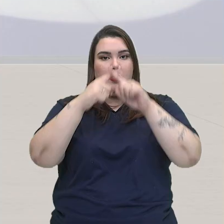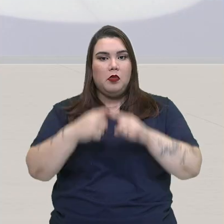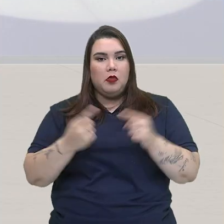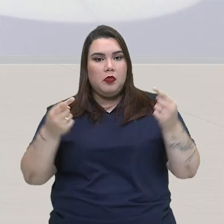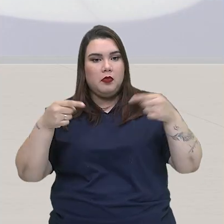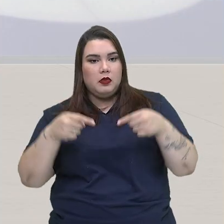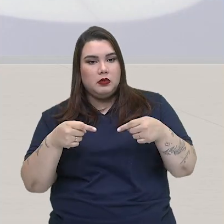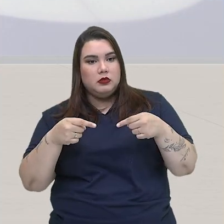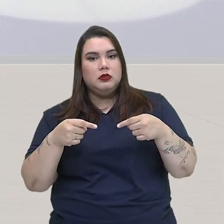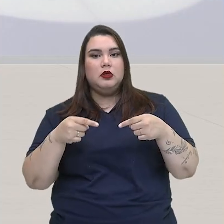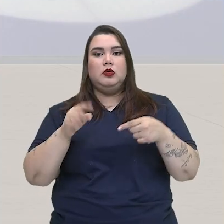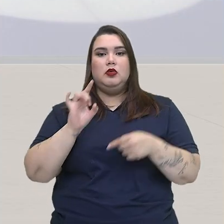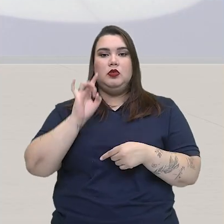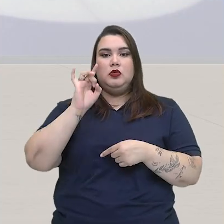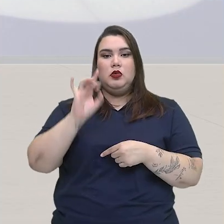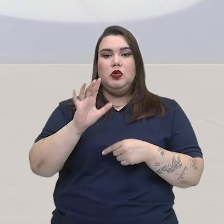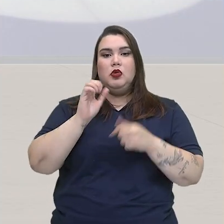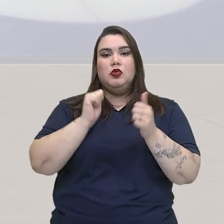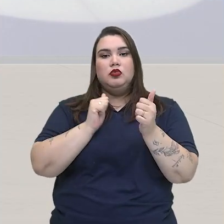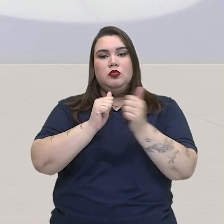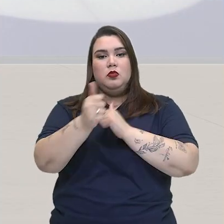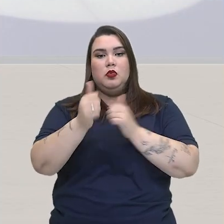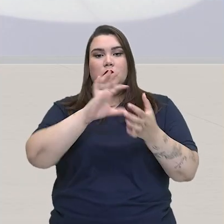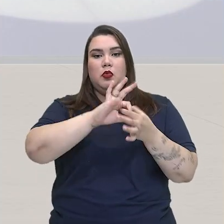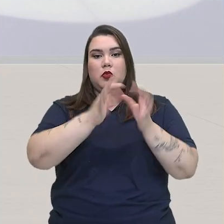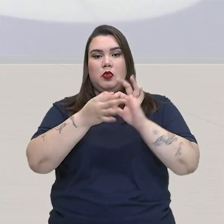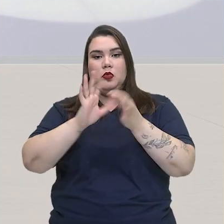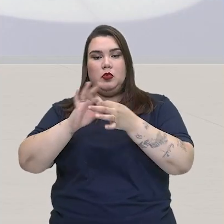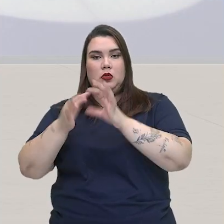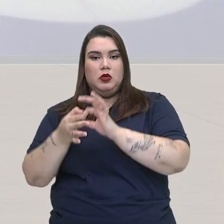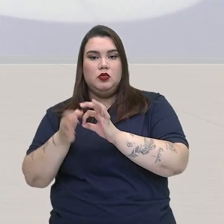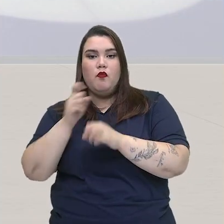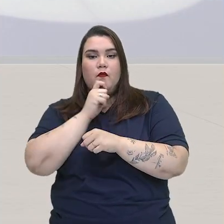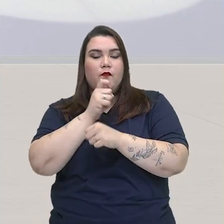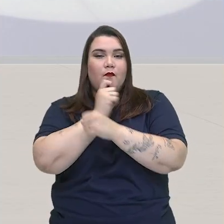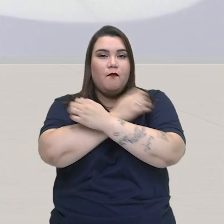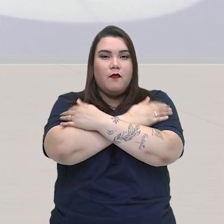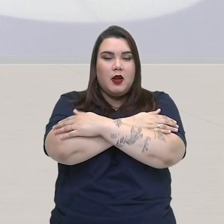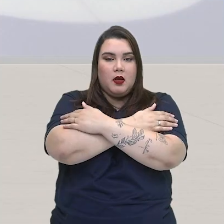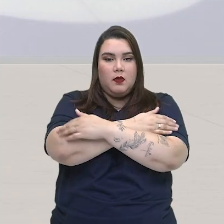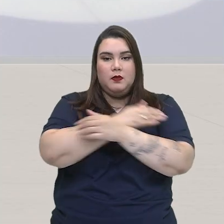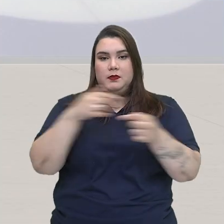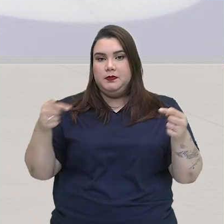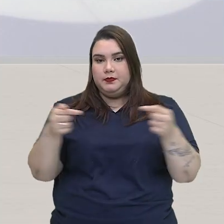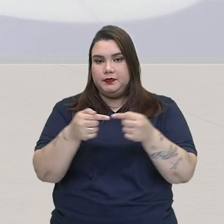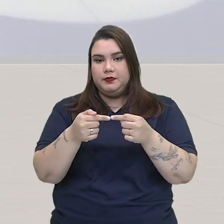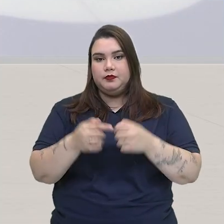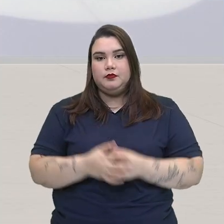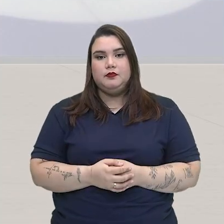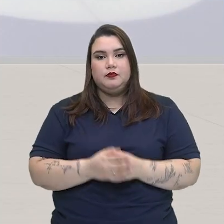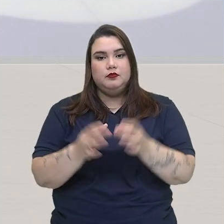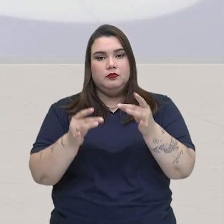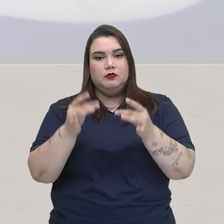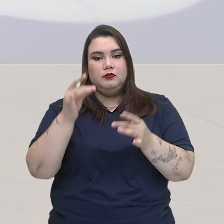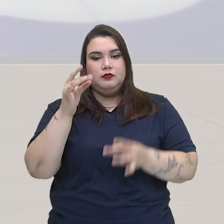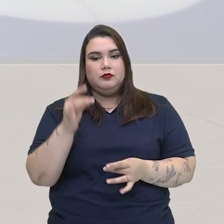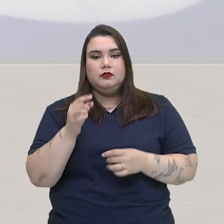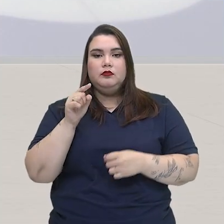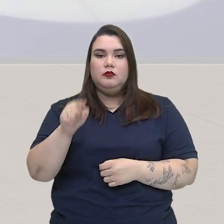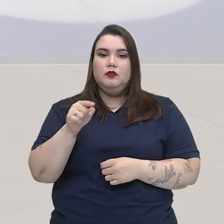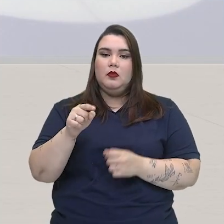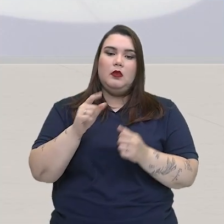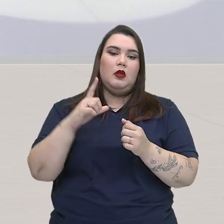Jogos Olímpicos de Inverno, tá certo? Falando um pouquinho mais do curling, ele é um dos esportes